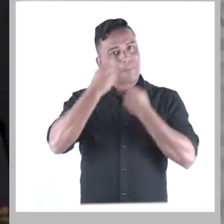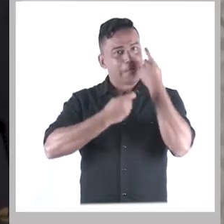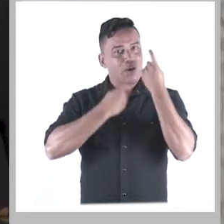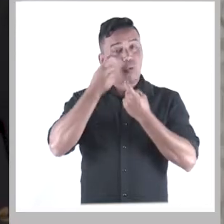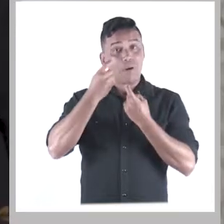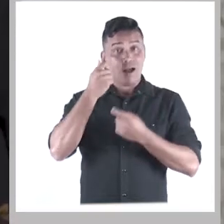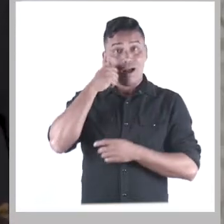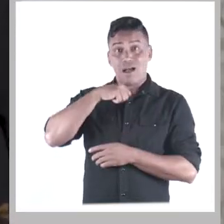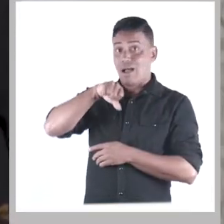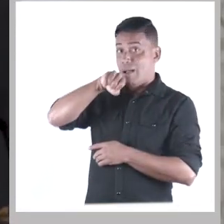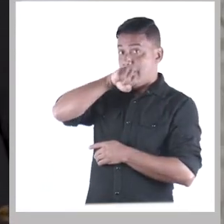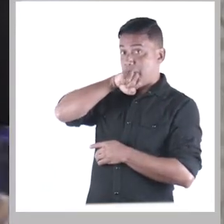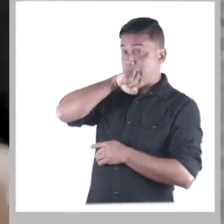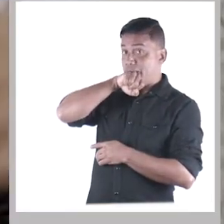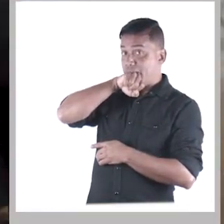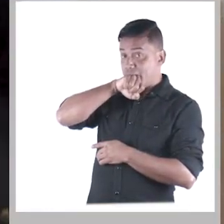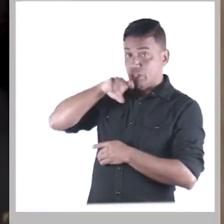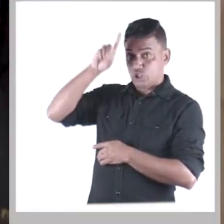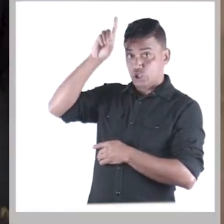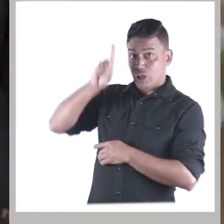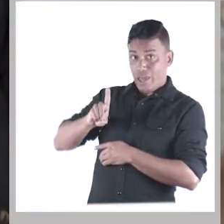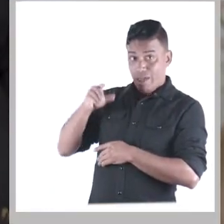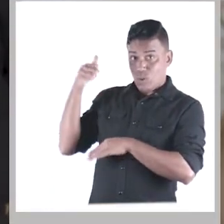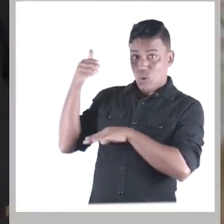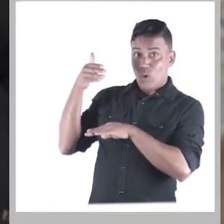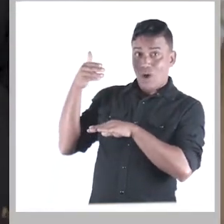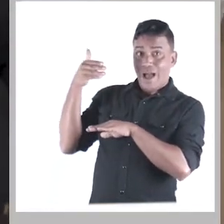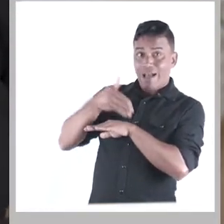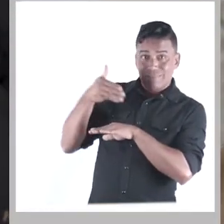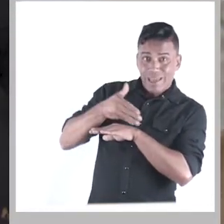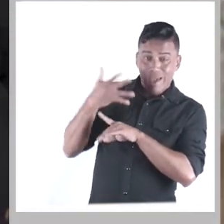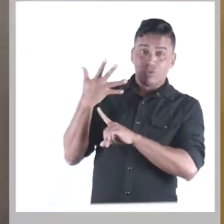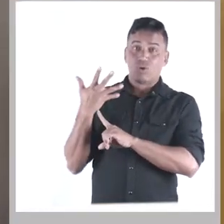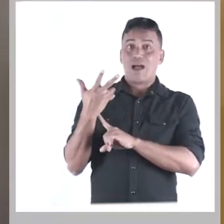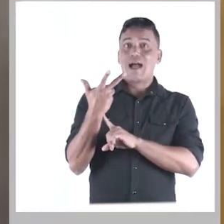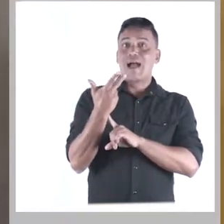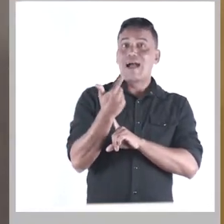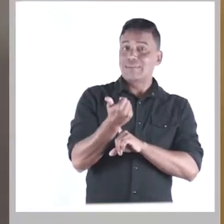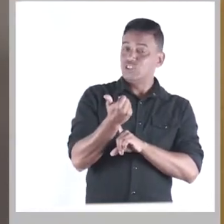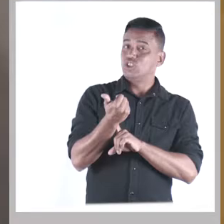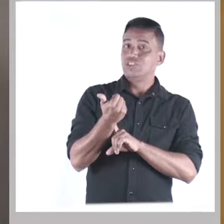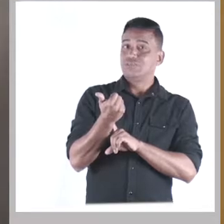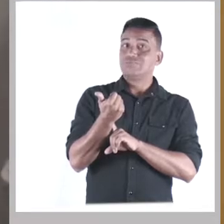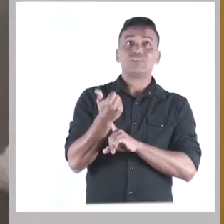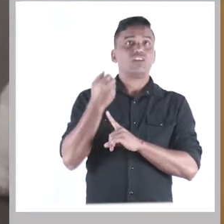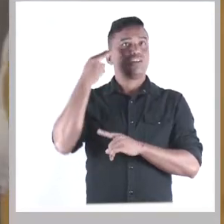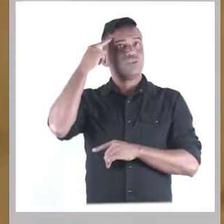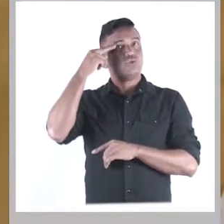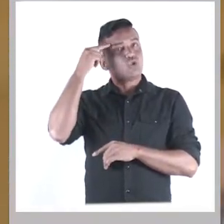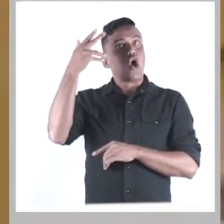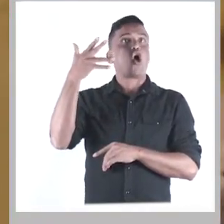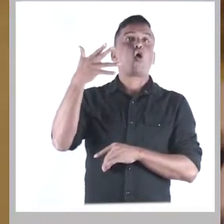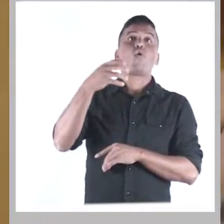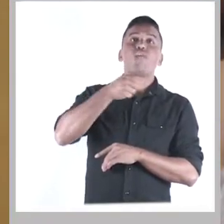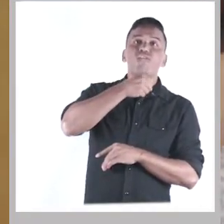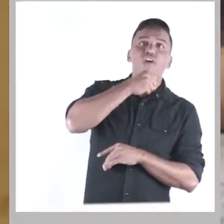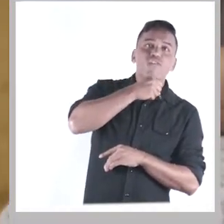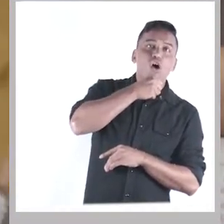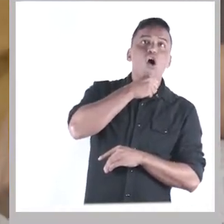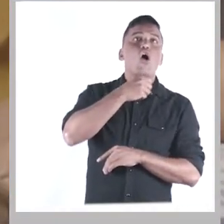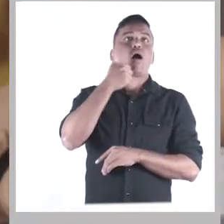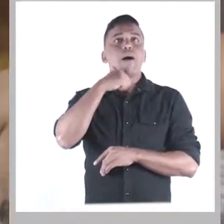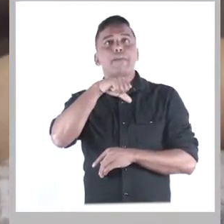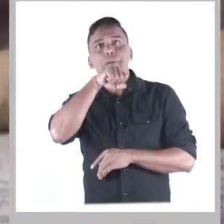precisa preocupar, né? Se as nossas mães não tiveram direito à arte, né? Quais eram os sonhos das nossas mães, das